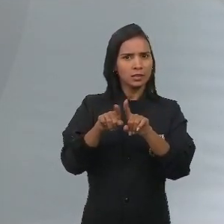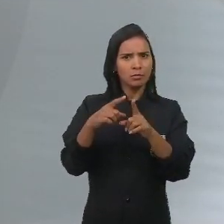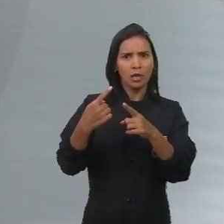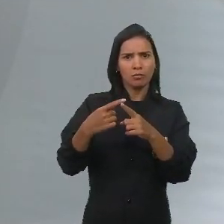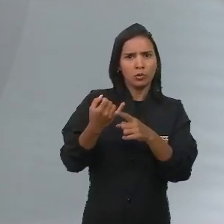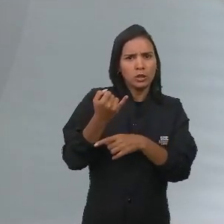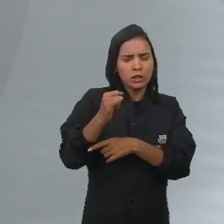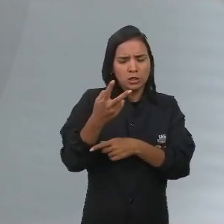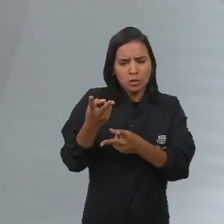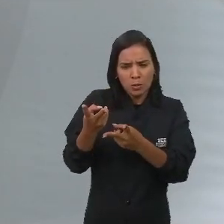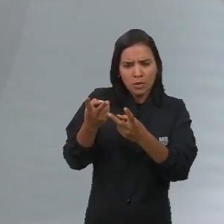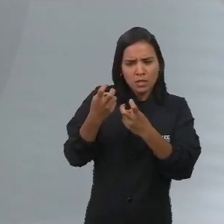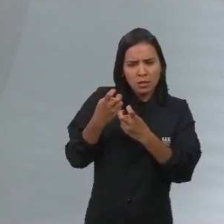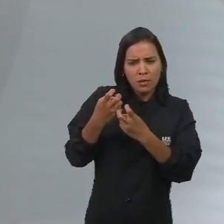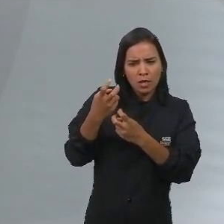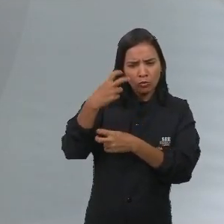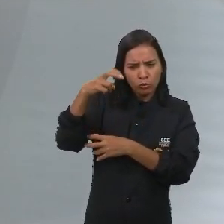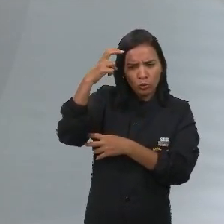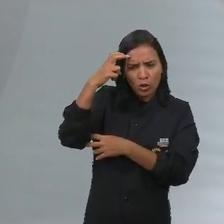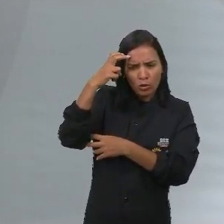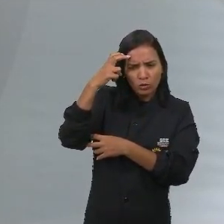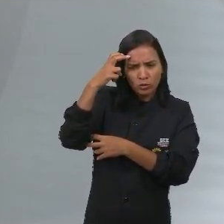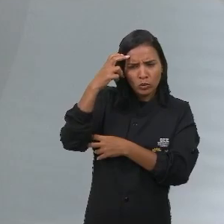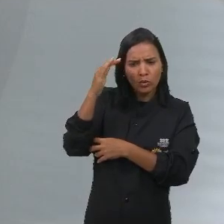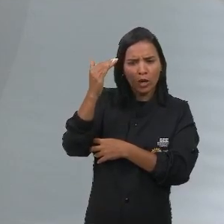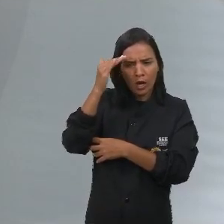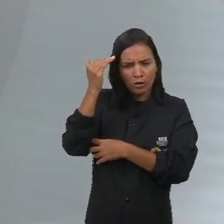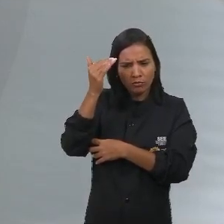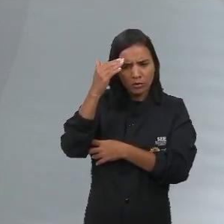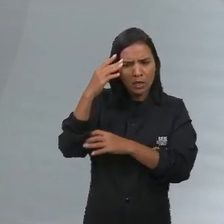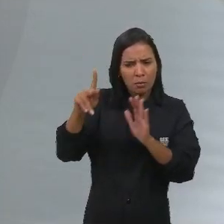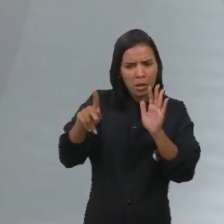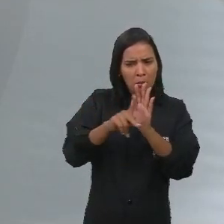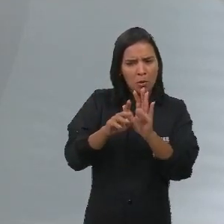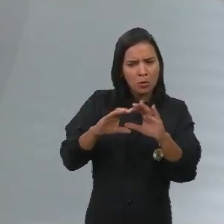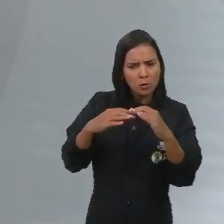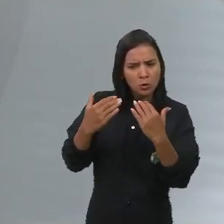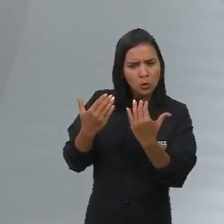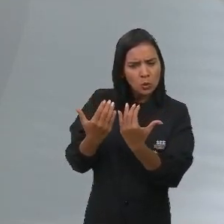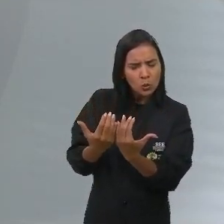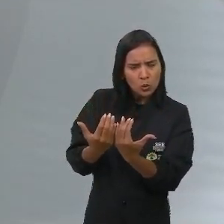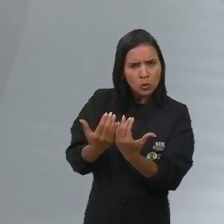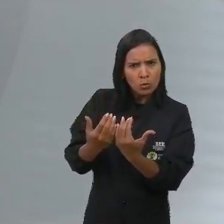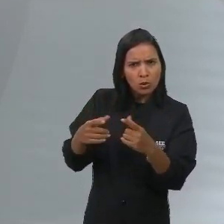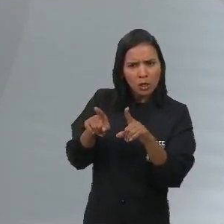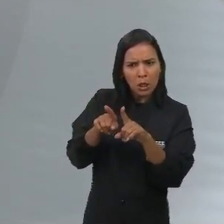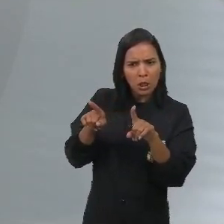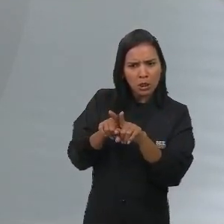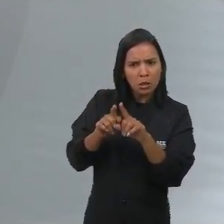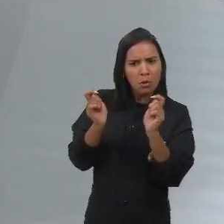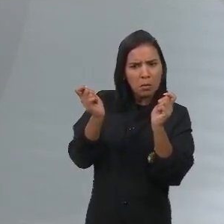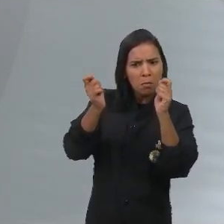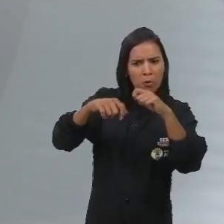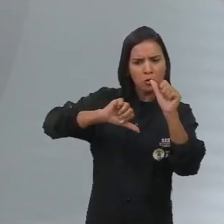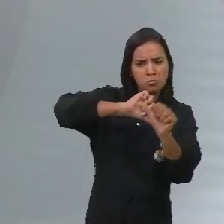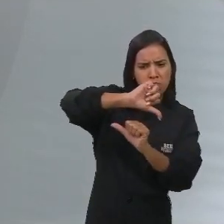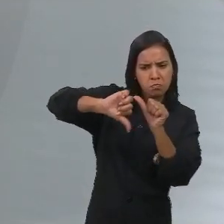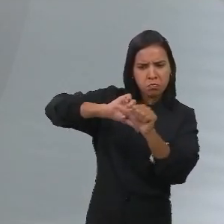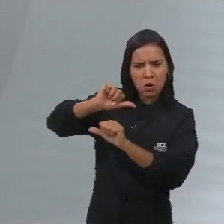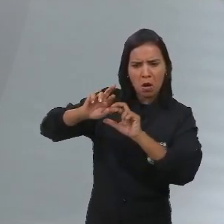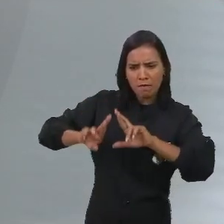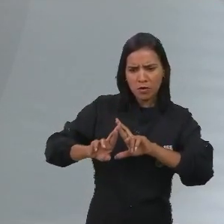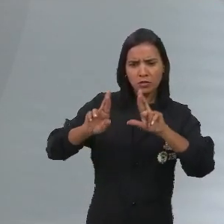entendo que a cultura é um saber um saber de determinado grupo esse grupo posto em prática posto em movimento se expressando através da